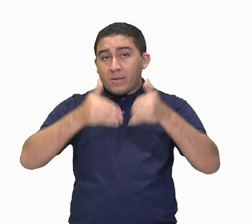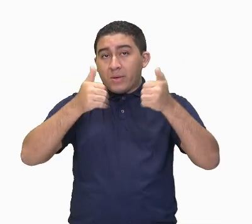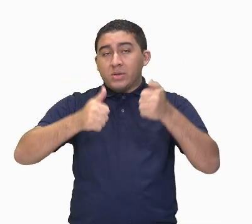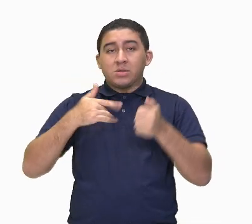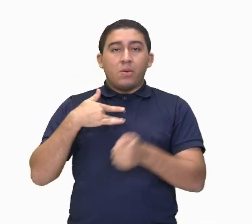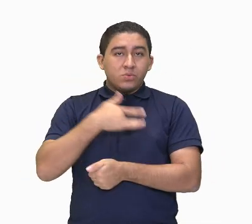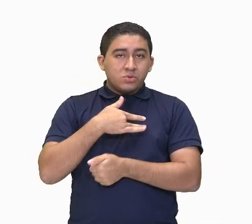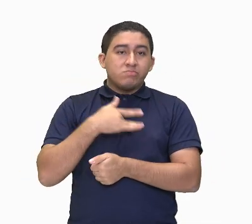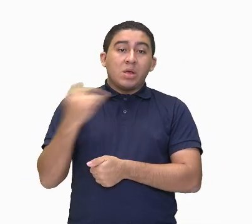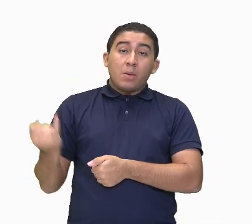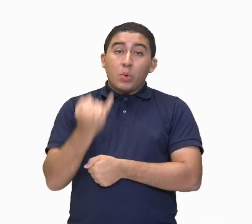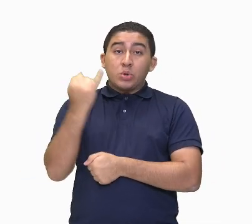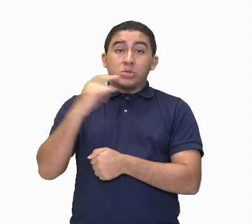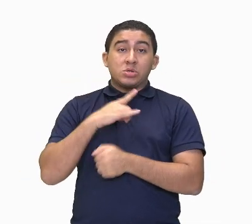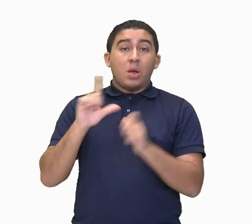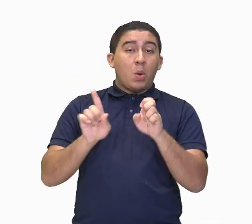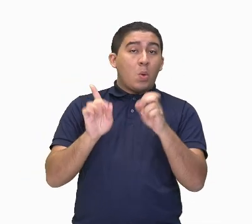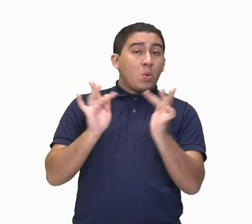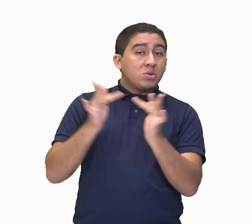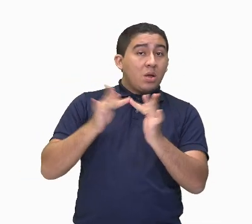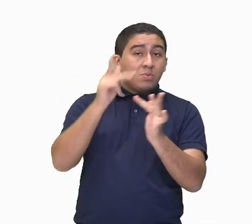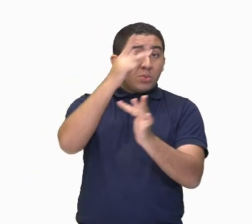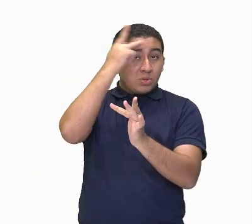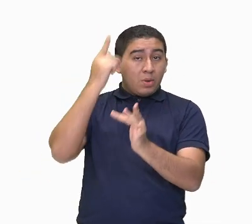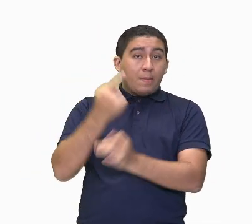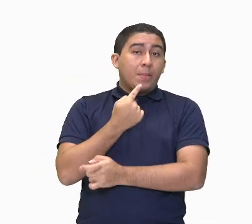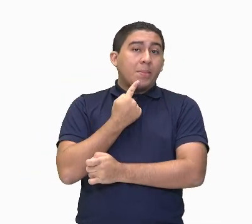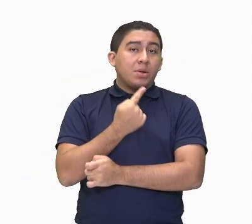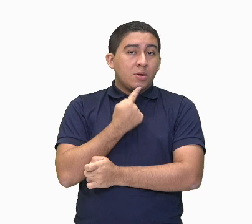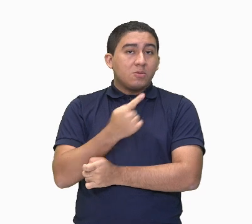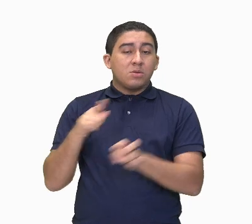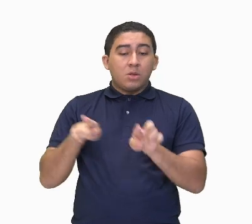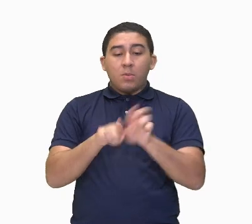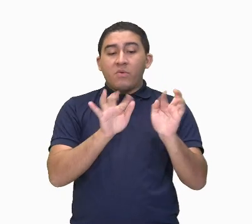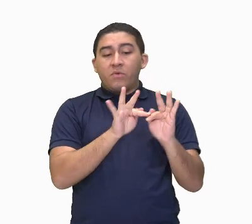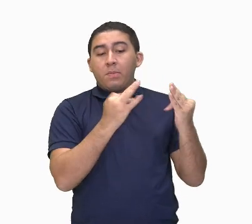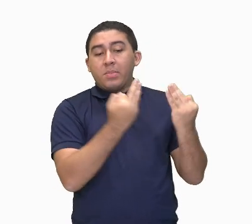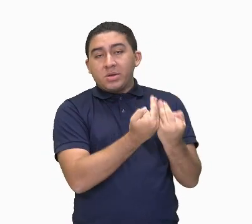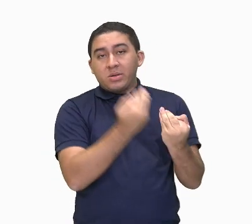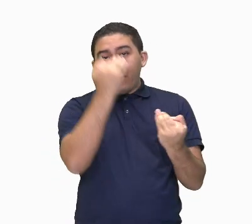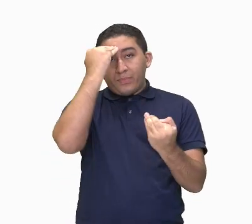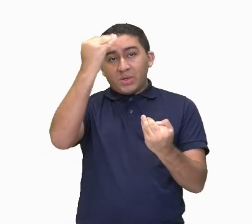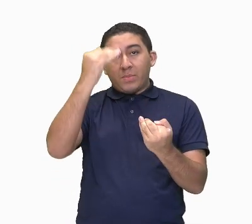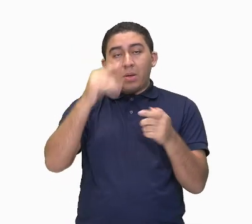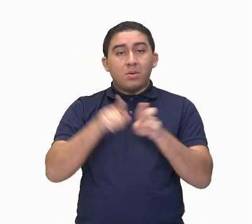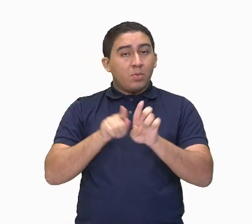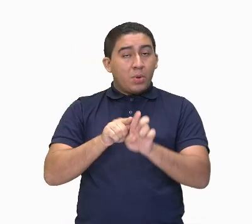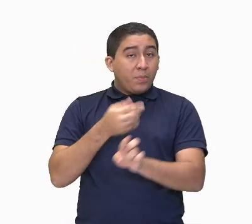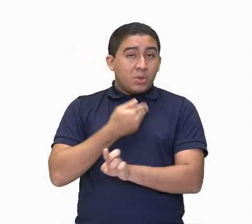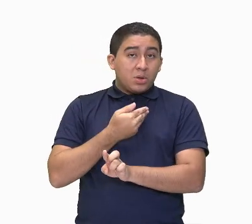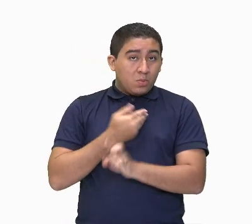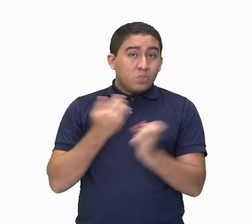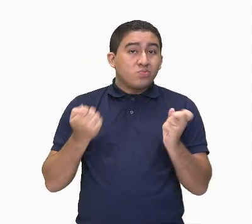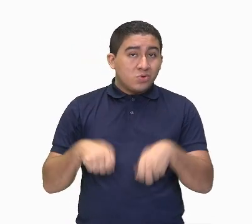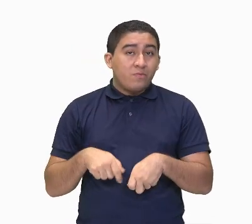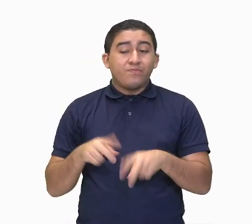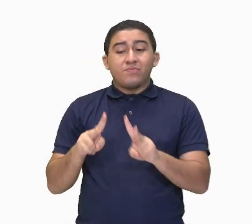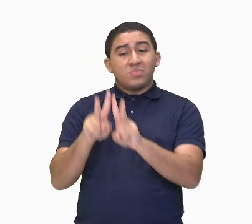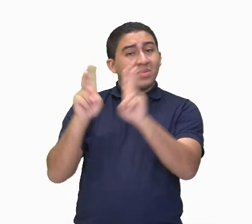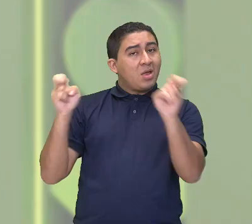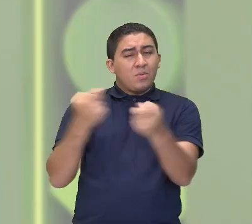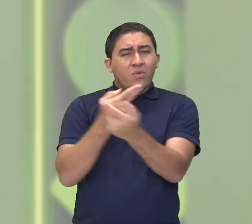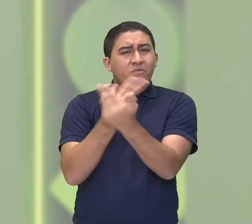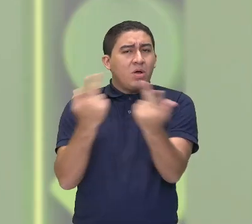essa socialização, né, com as pessoas próximas, com a família principalmente, né, com os amigos, assuntos diversos